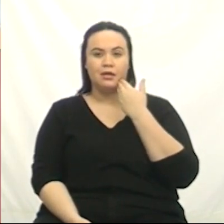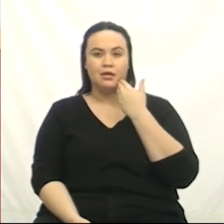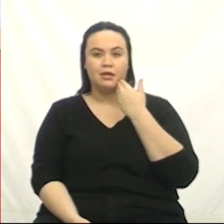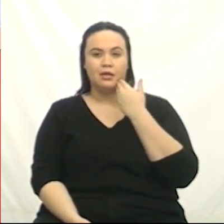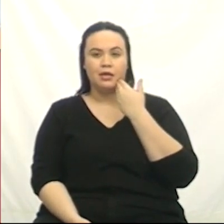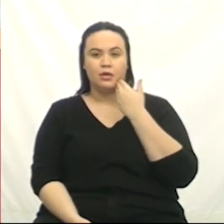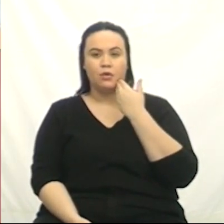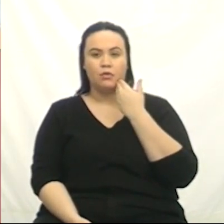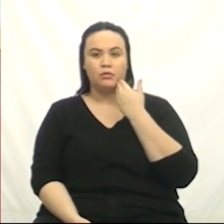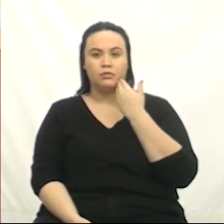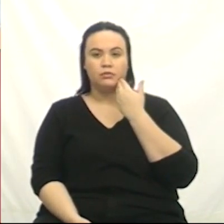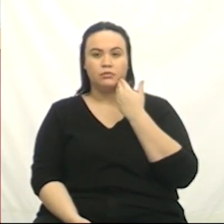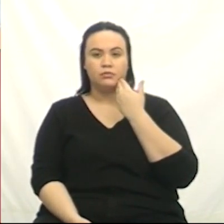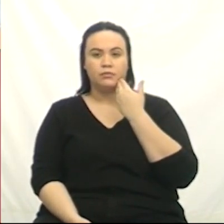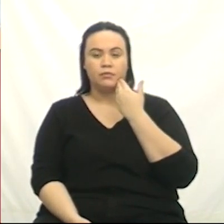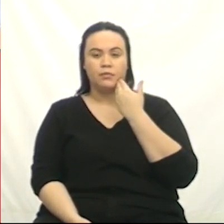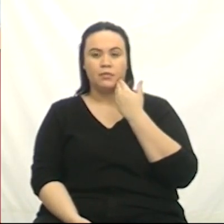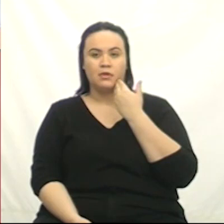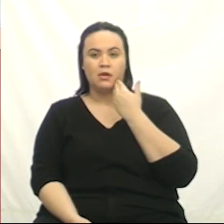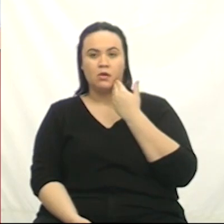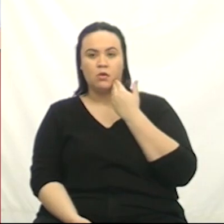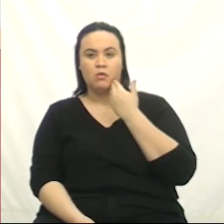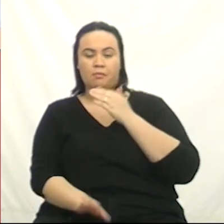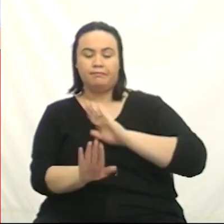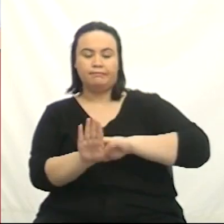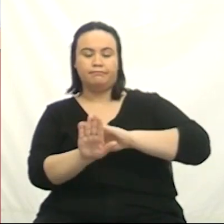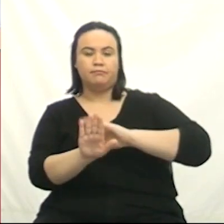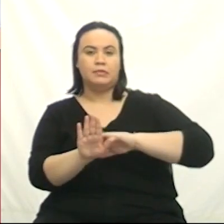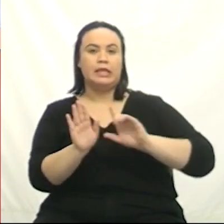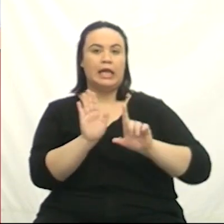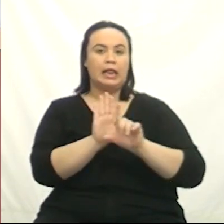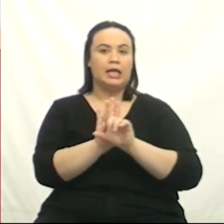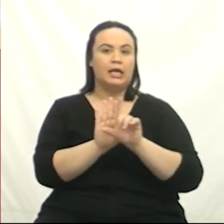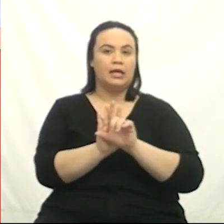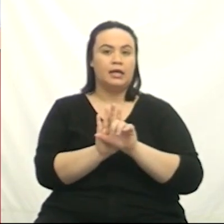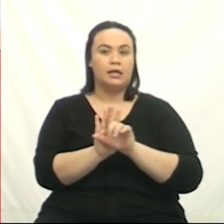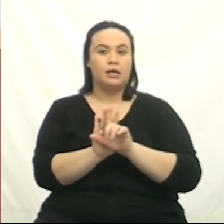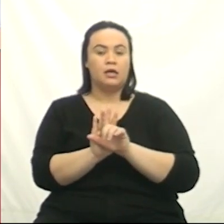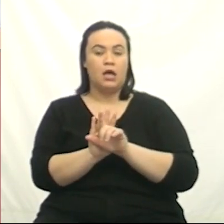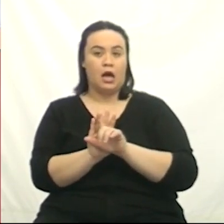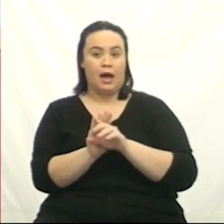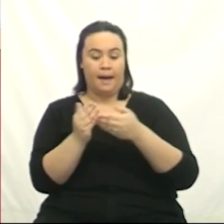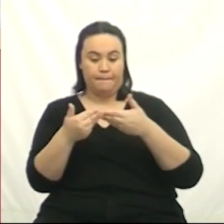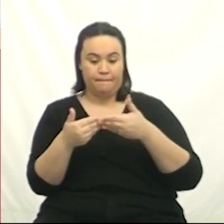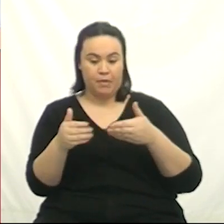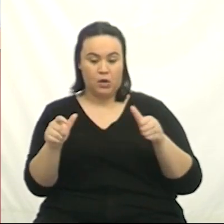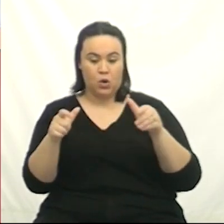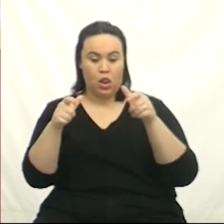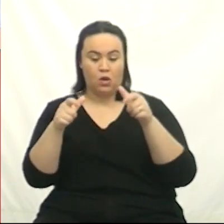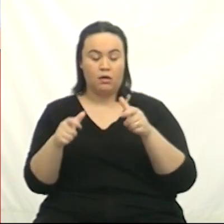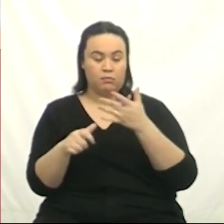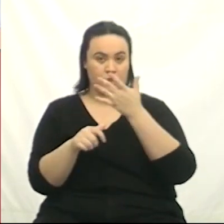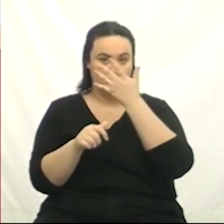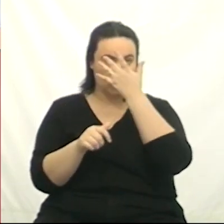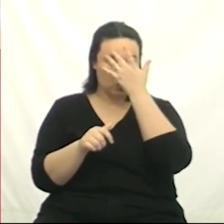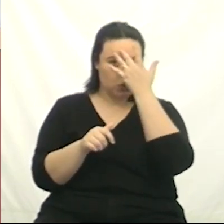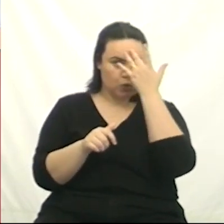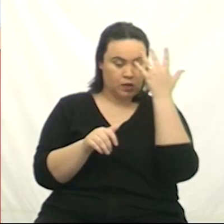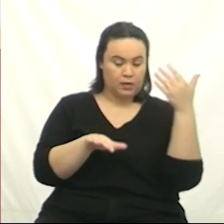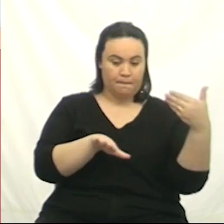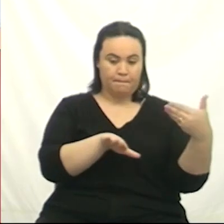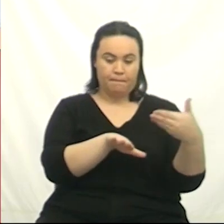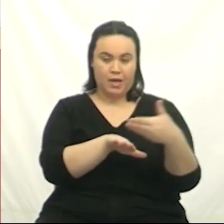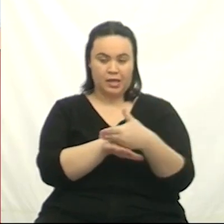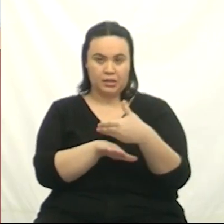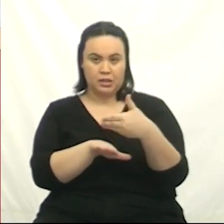burlando a lei, abrindo um espaço para que públicos frequentem